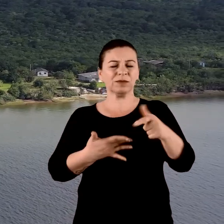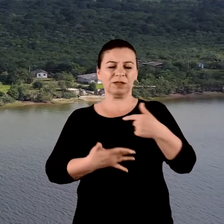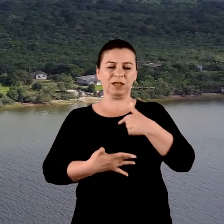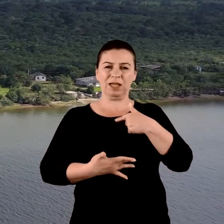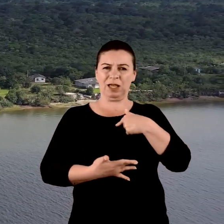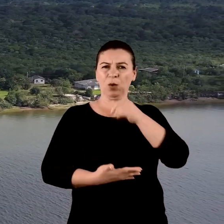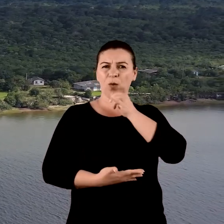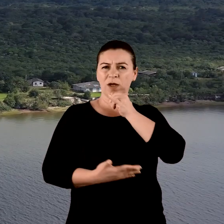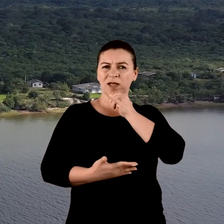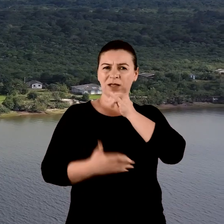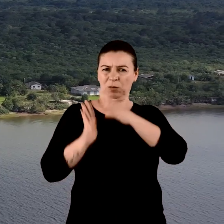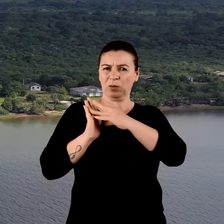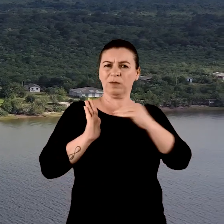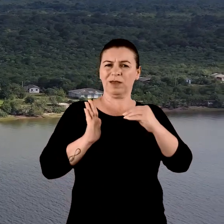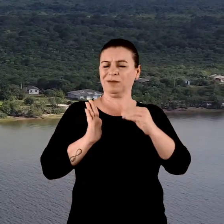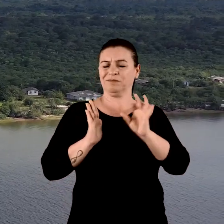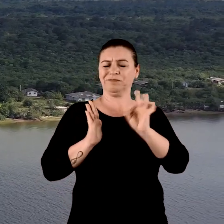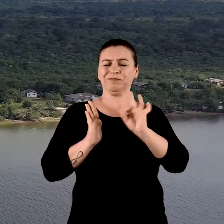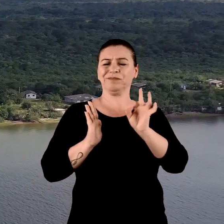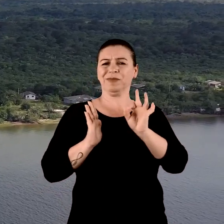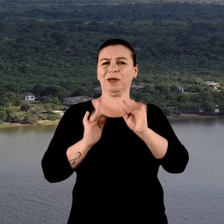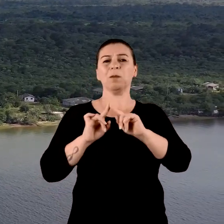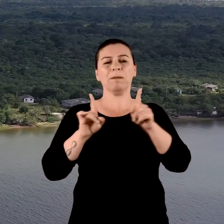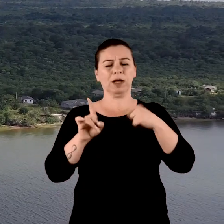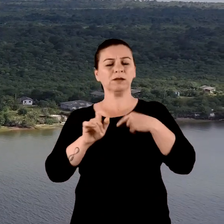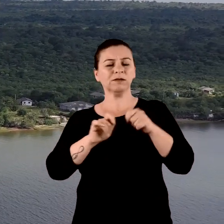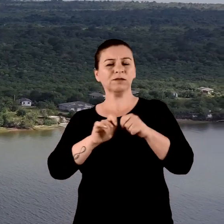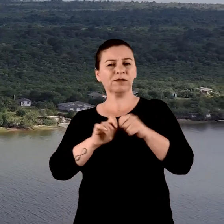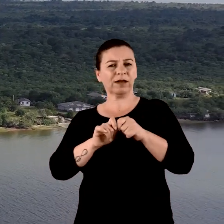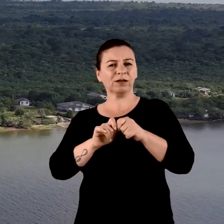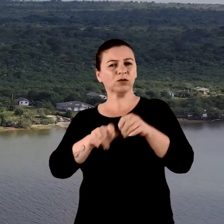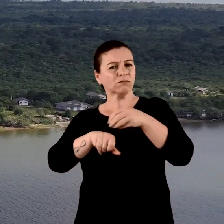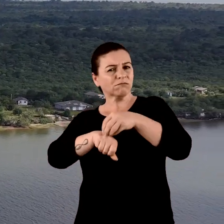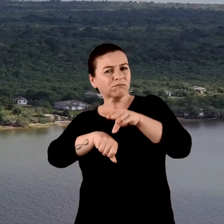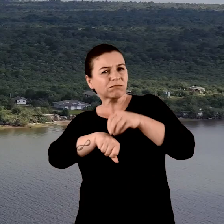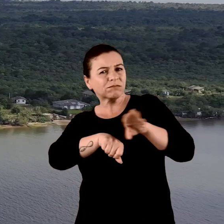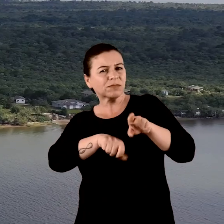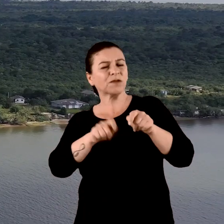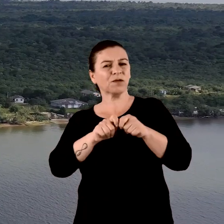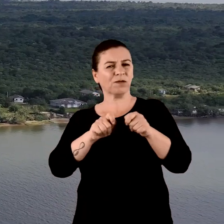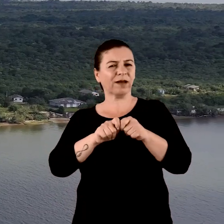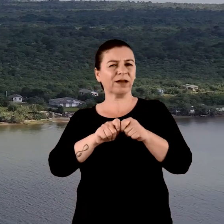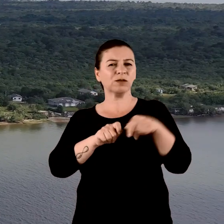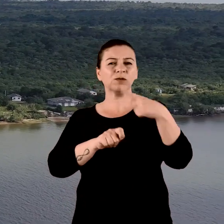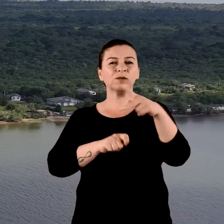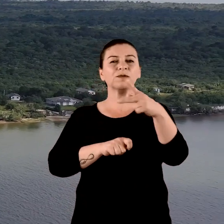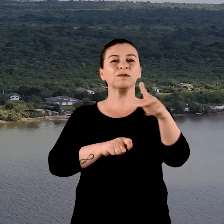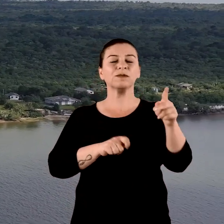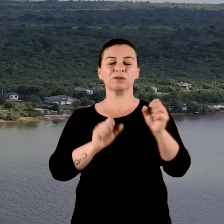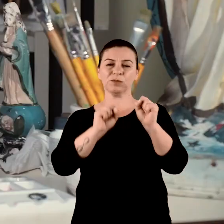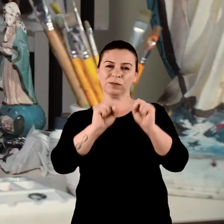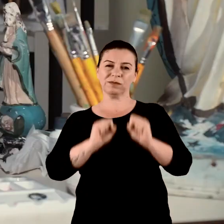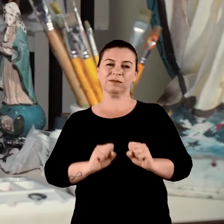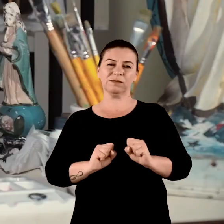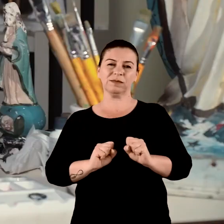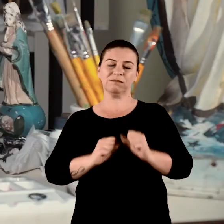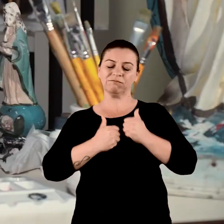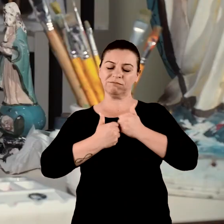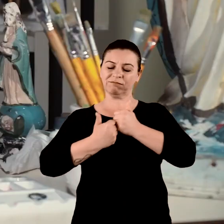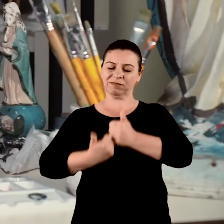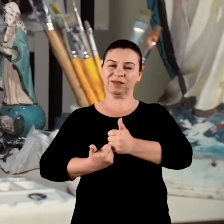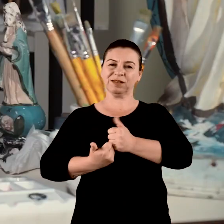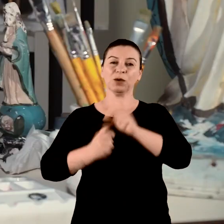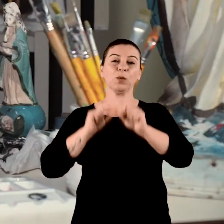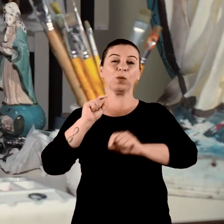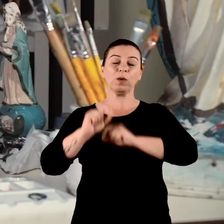os outros. Quem sou eu para tentar ser exemplo? Não sou exemplo, mas eu faço. E recomendo que façam. Faz o que você